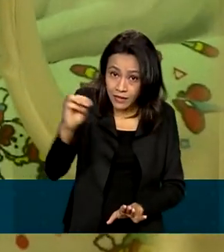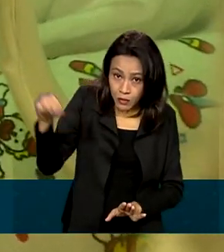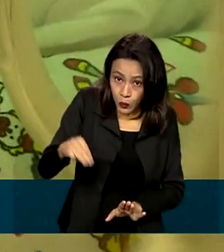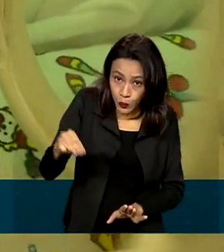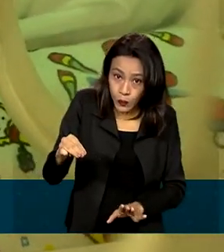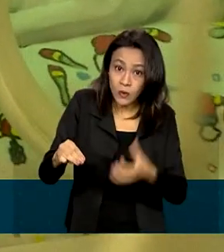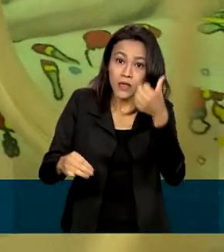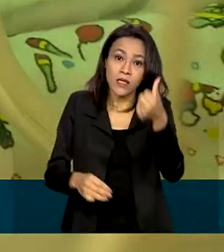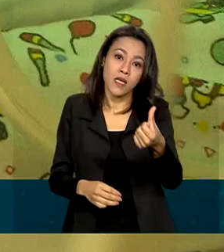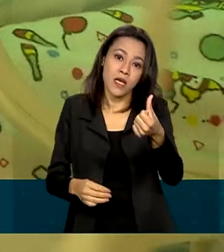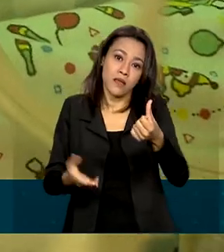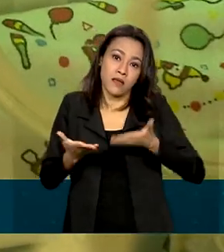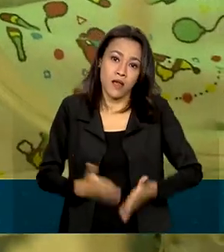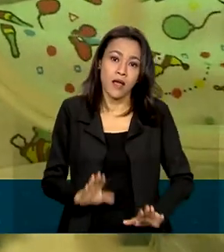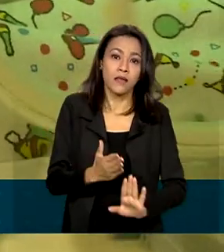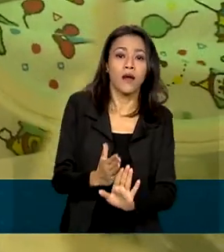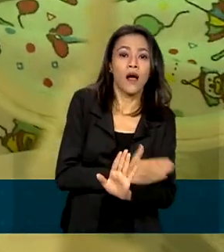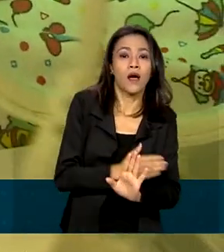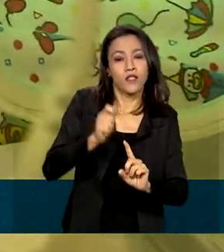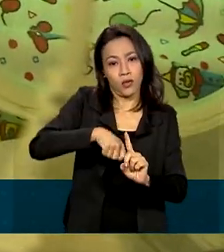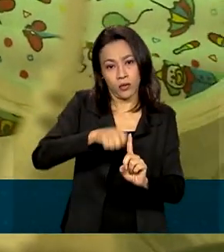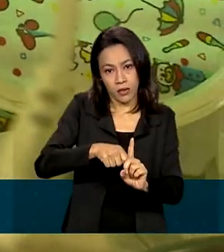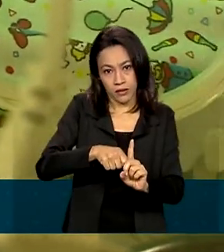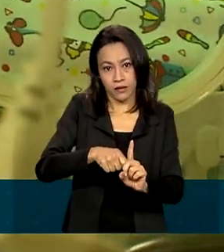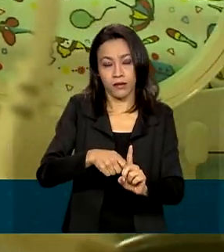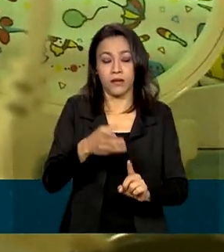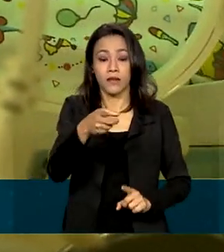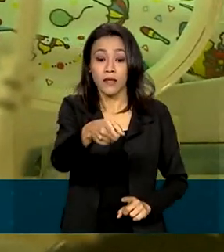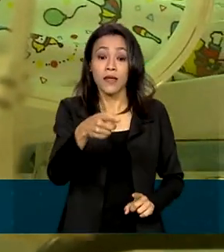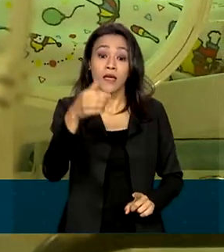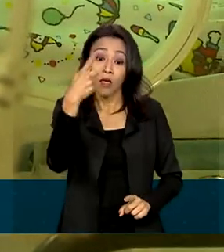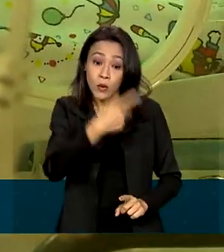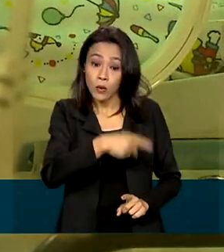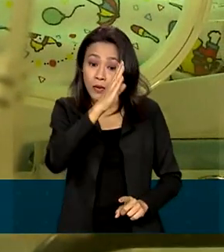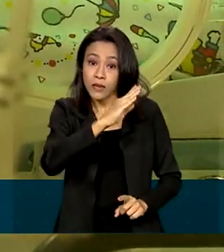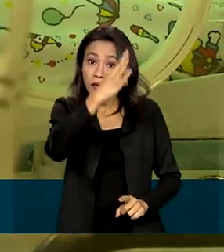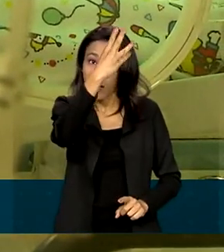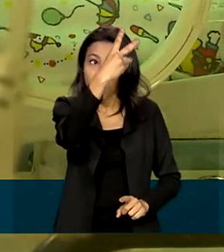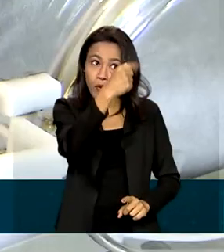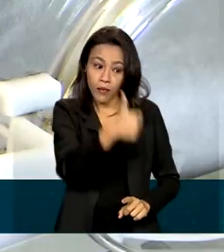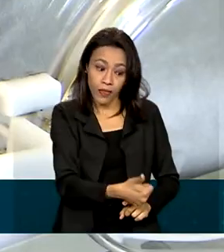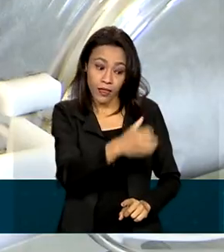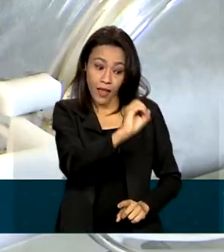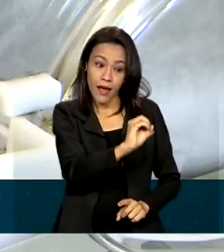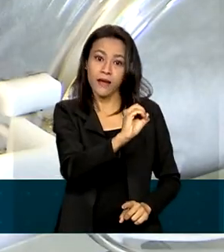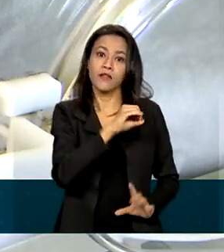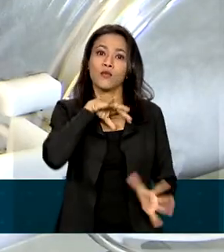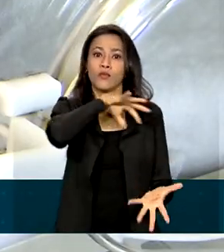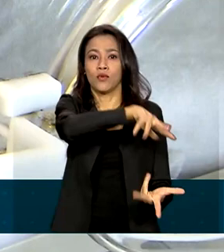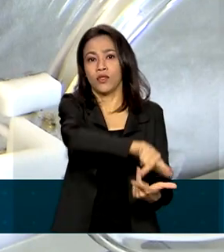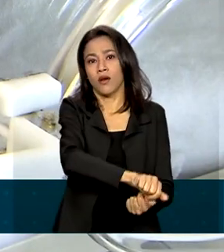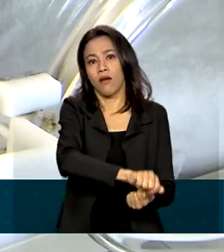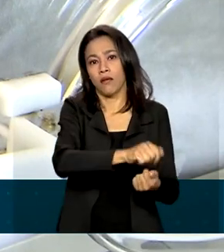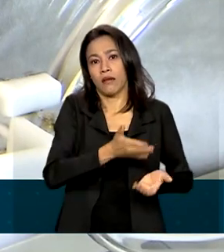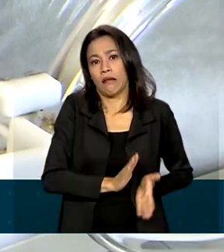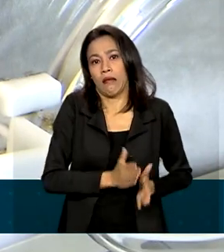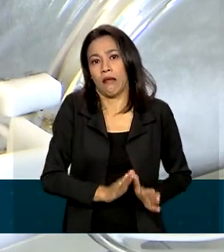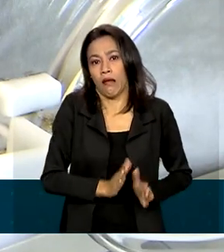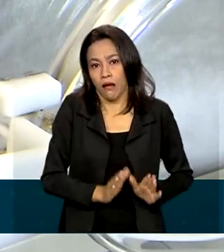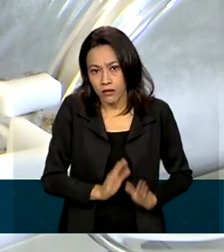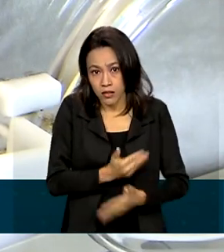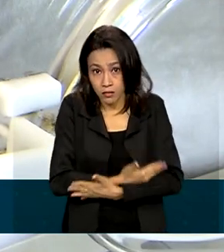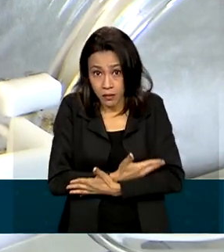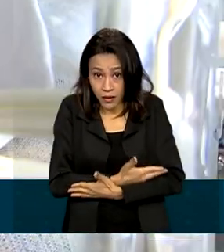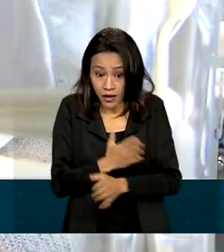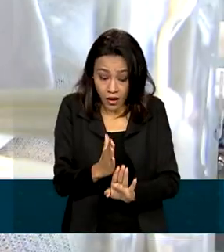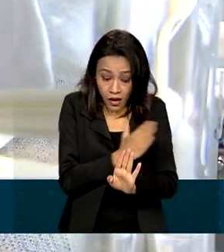é o dobro do índice dos europeus, o que faz o país ser o 10º no ranking mundial. E é claro, quanto mais prematuro for o